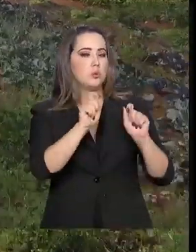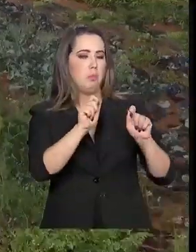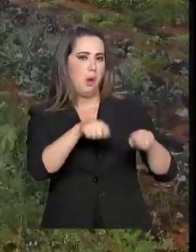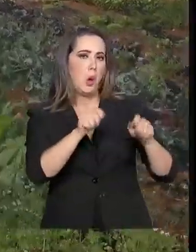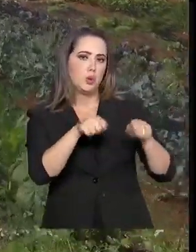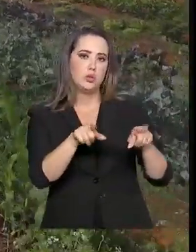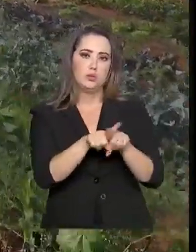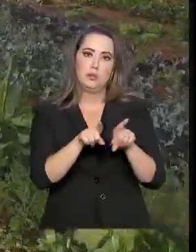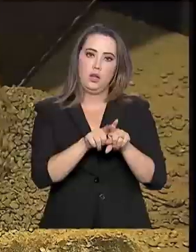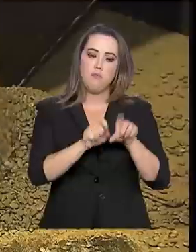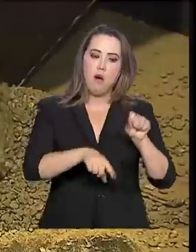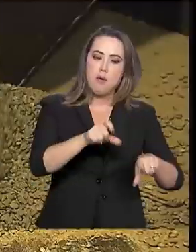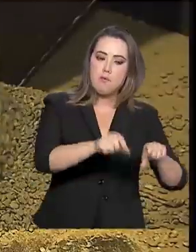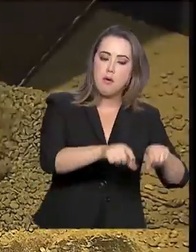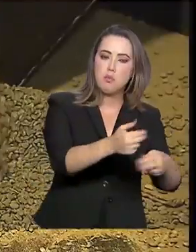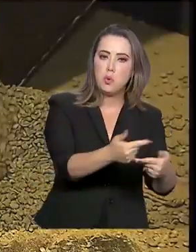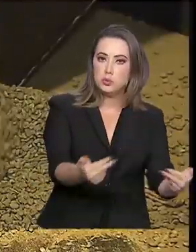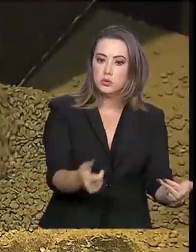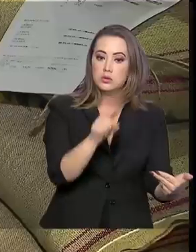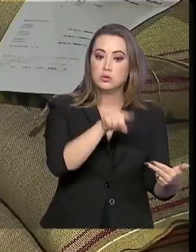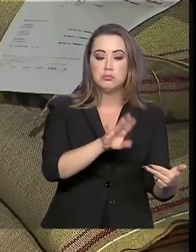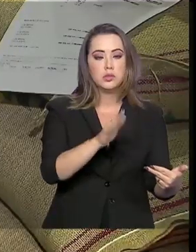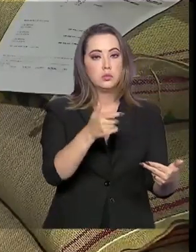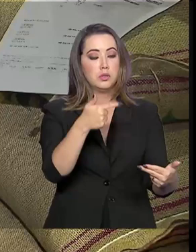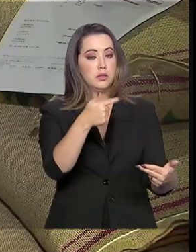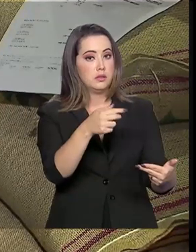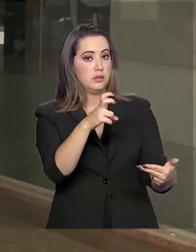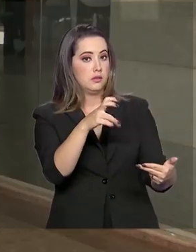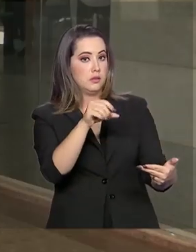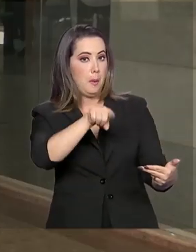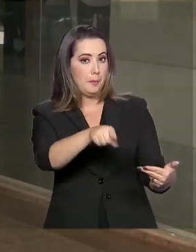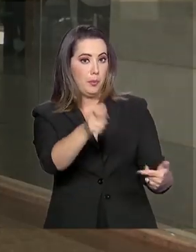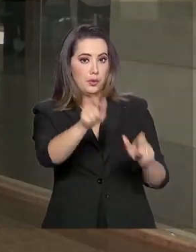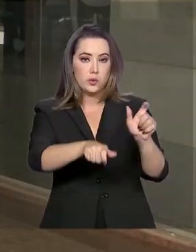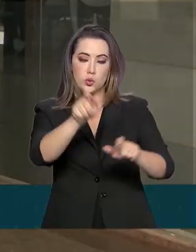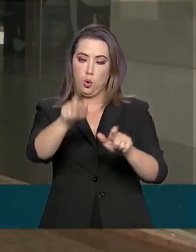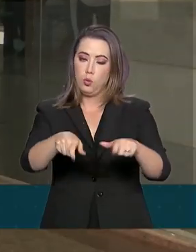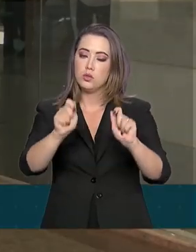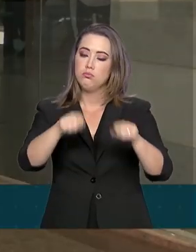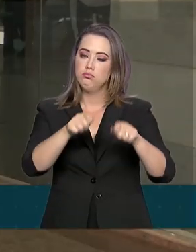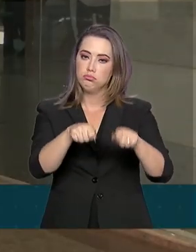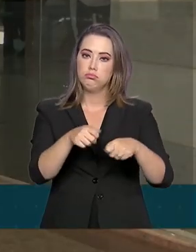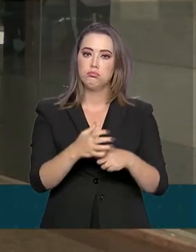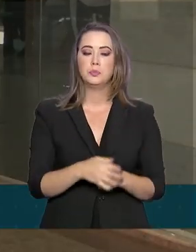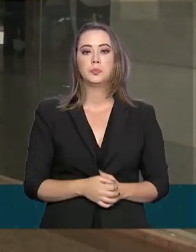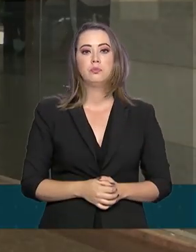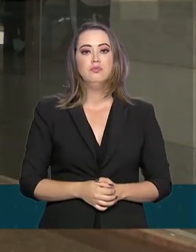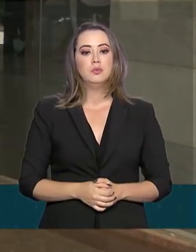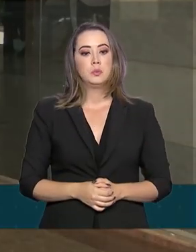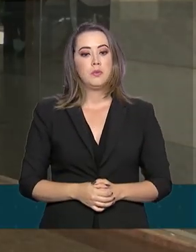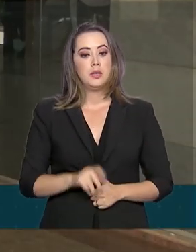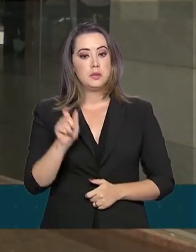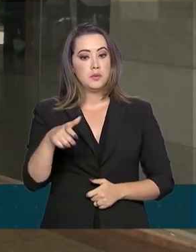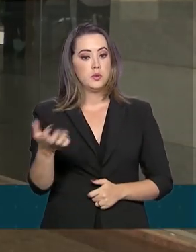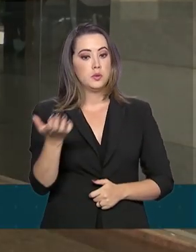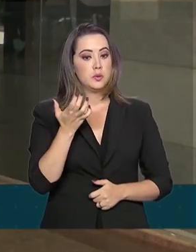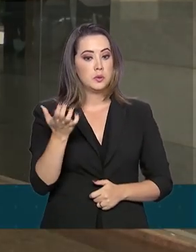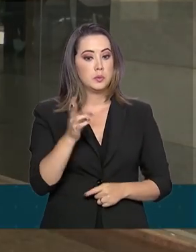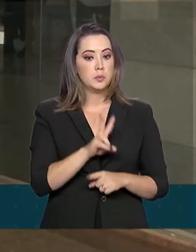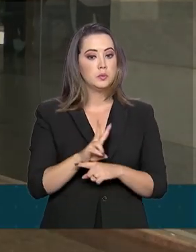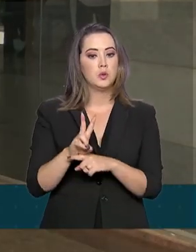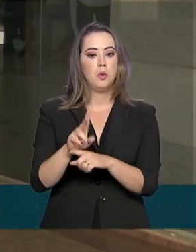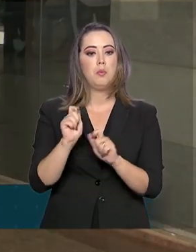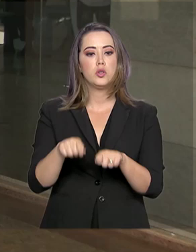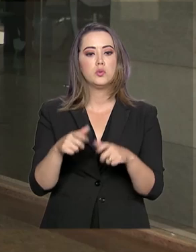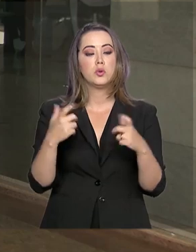750 mil clientes sejam atendidos. Os produtores interessados em tomar o crédito podem procurar uma agência,